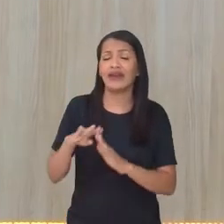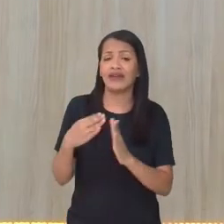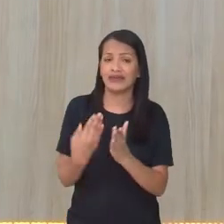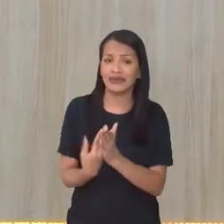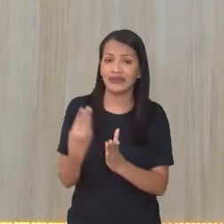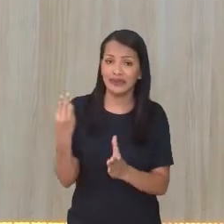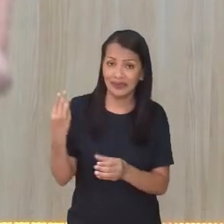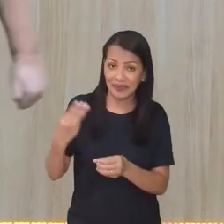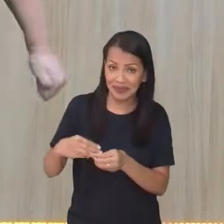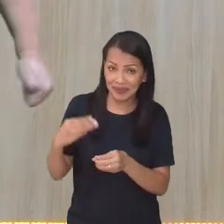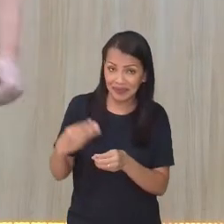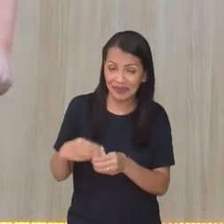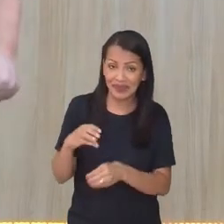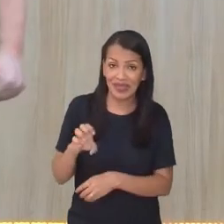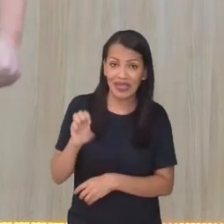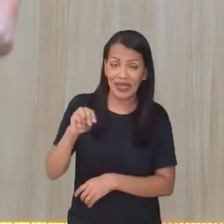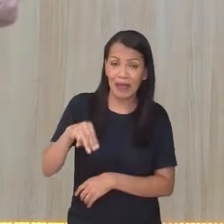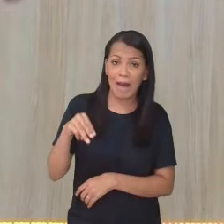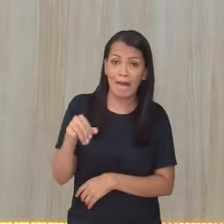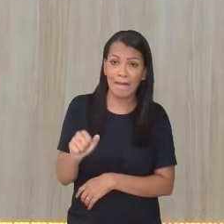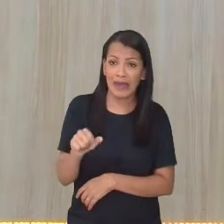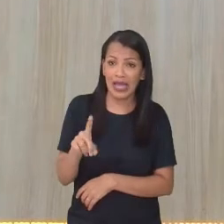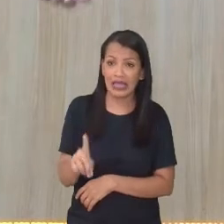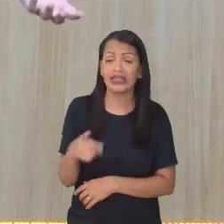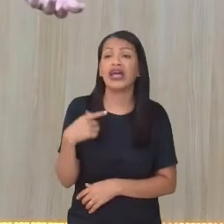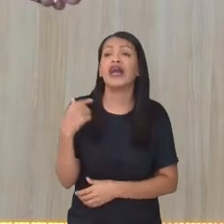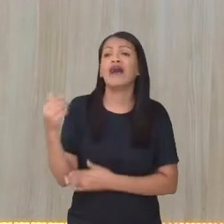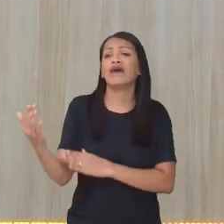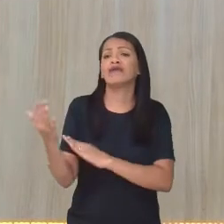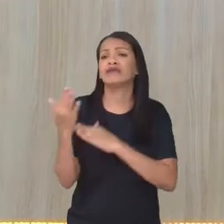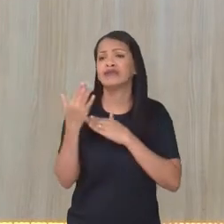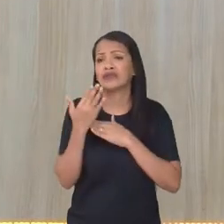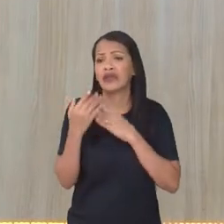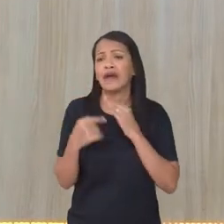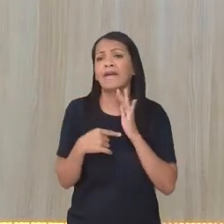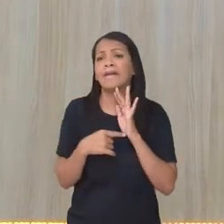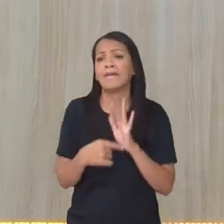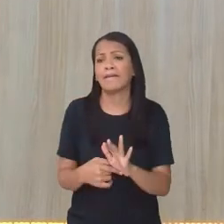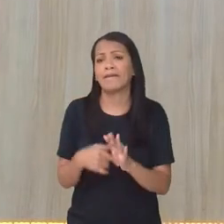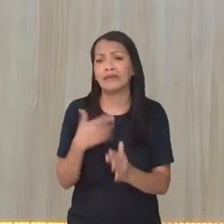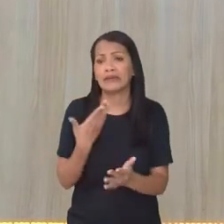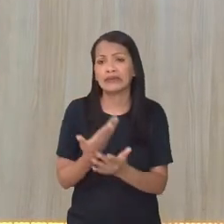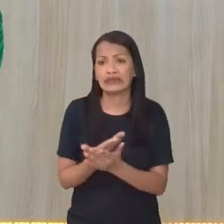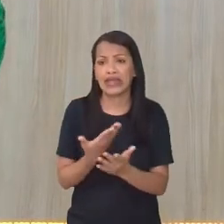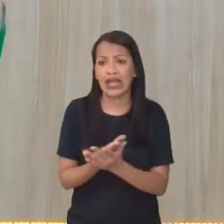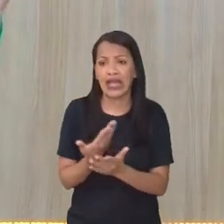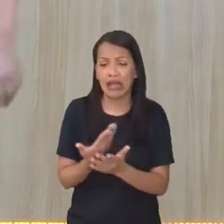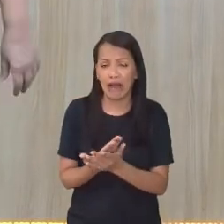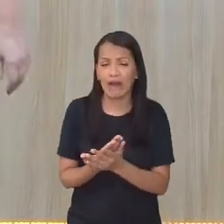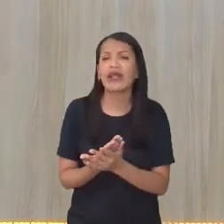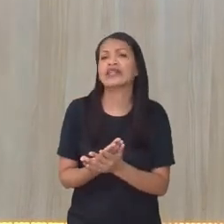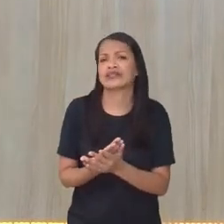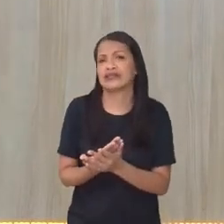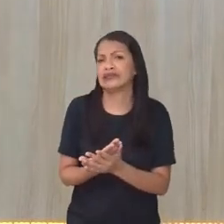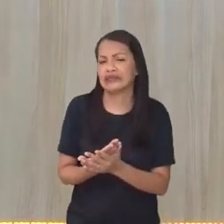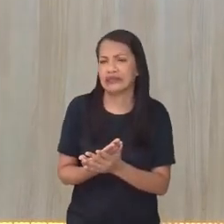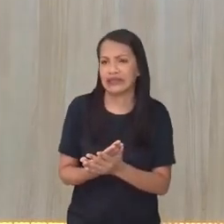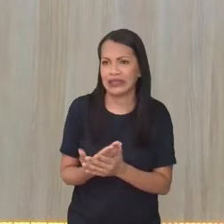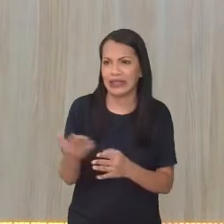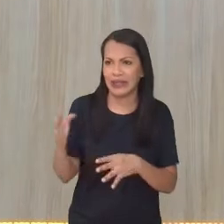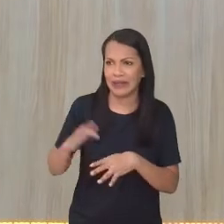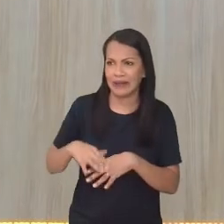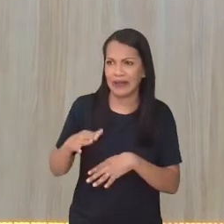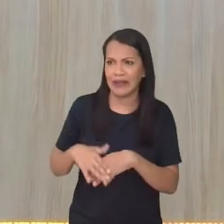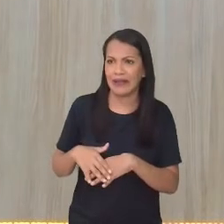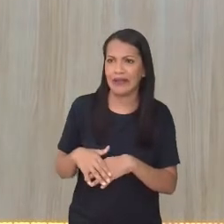ajudando a gente a mostrar a nossa cidade maravilhosa na nossa querida aula de matemática. Depois vocês perguntam a ela se ela gosta